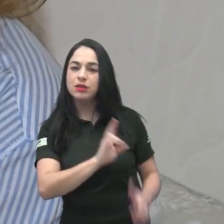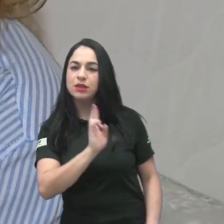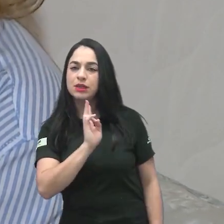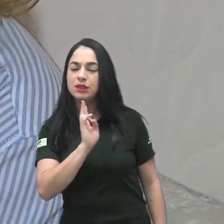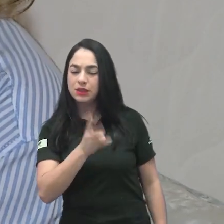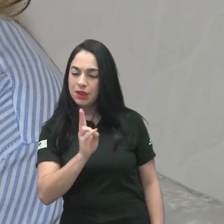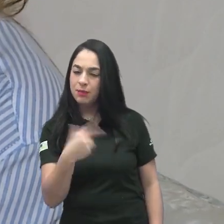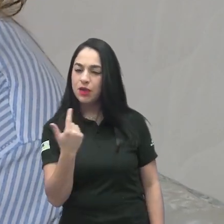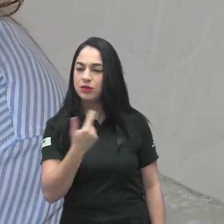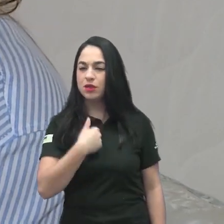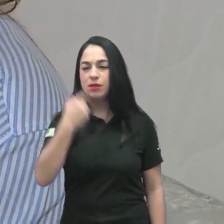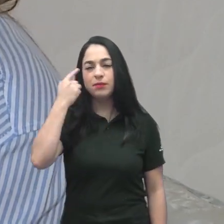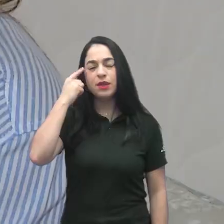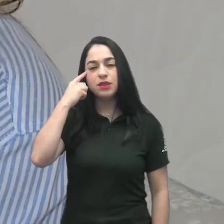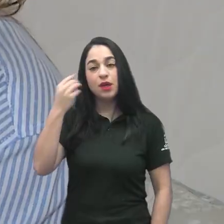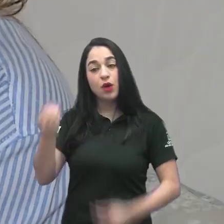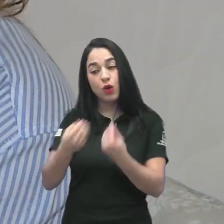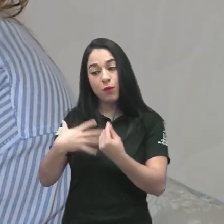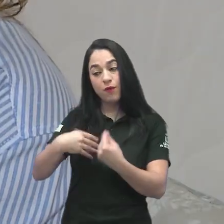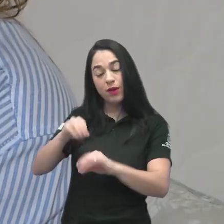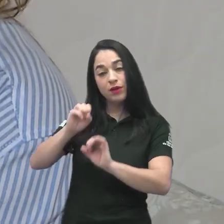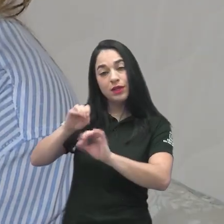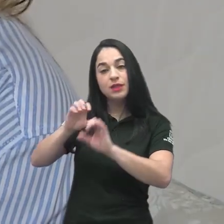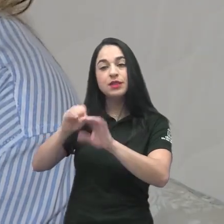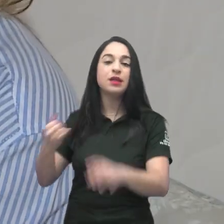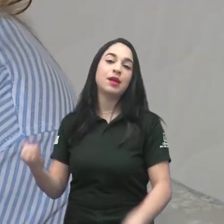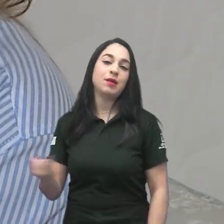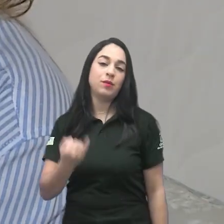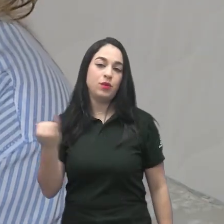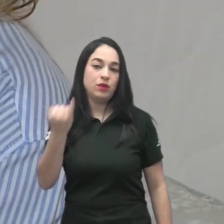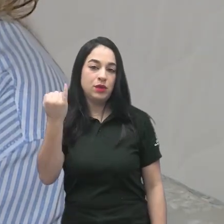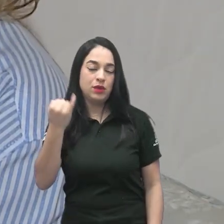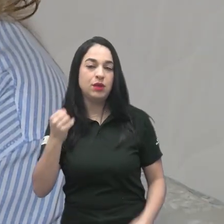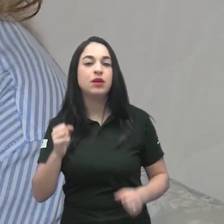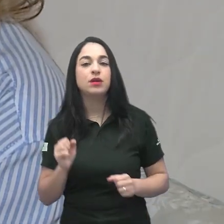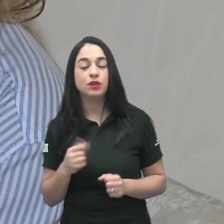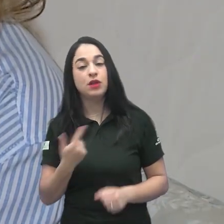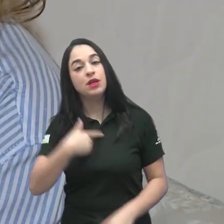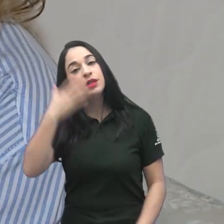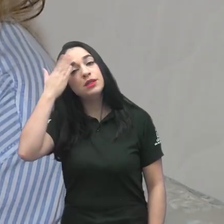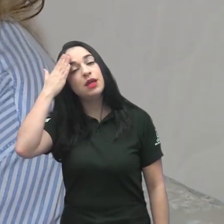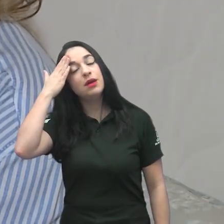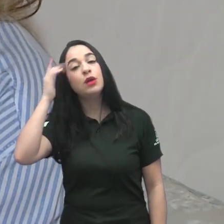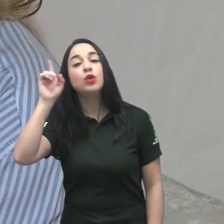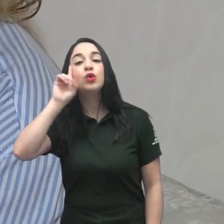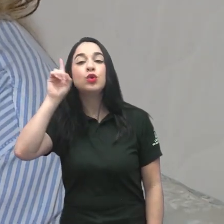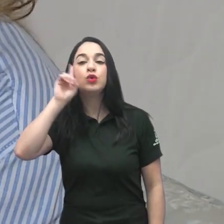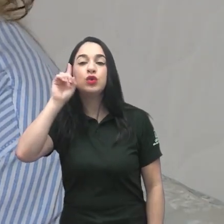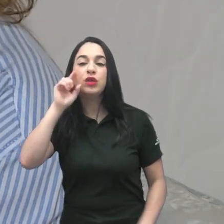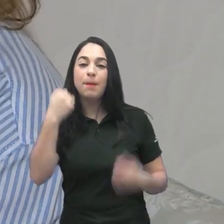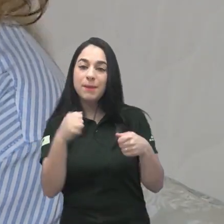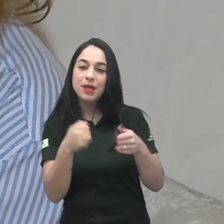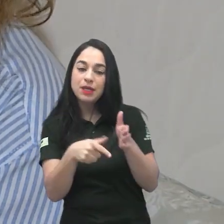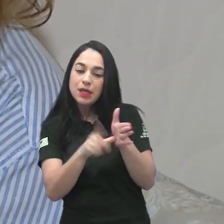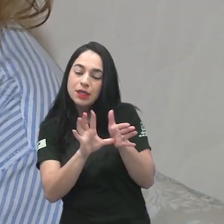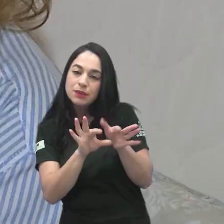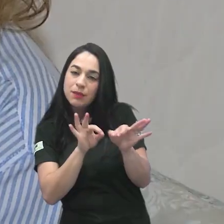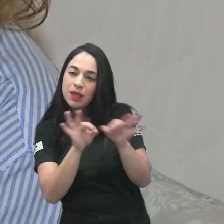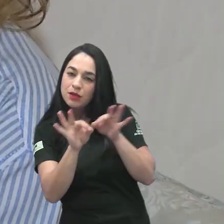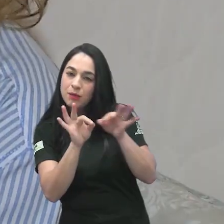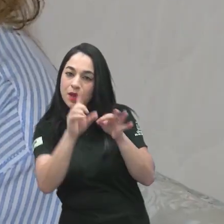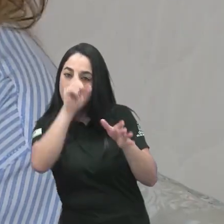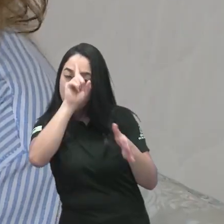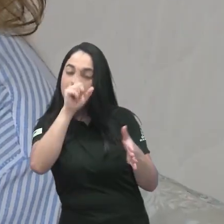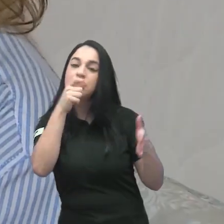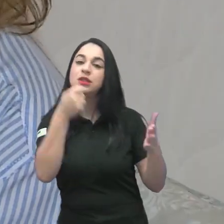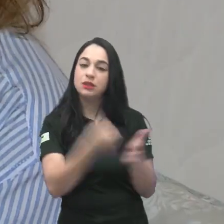na educação dos filhos e pensamos também o quanto isso é importante, sabendo que no dia a dia é